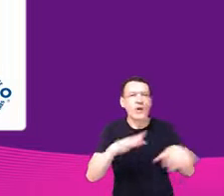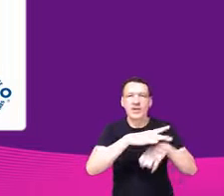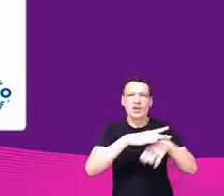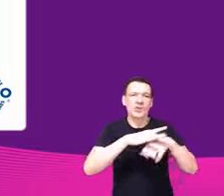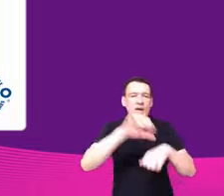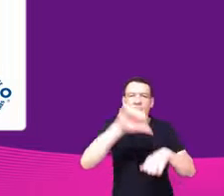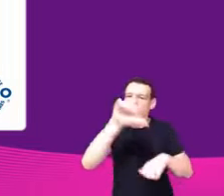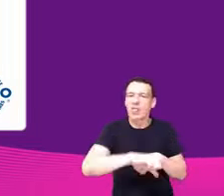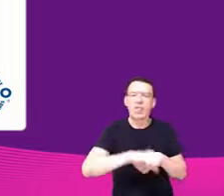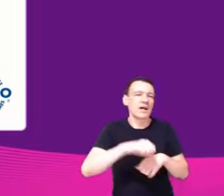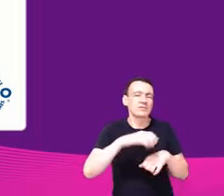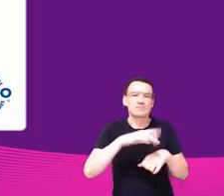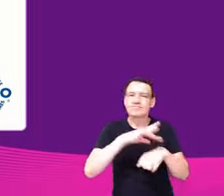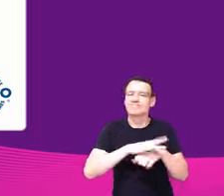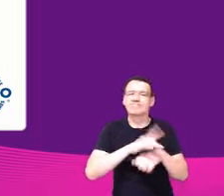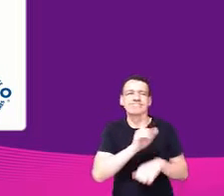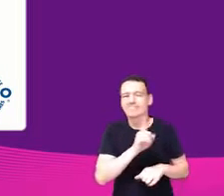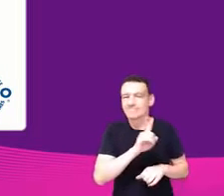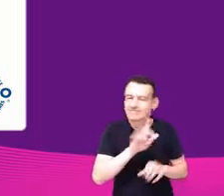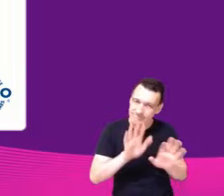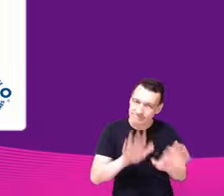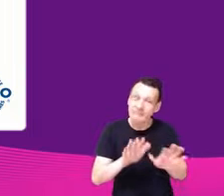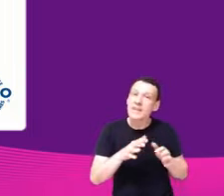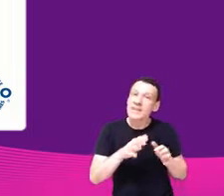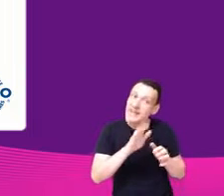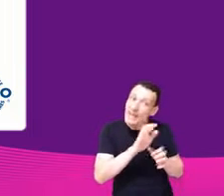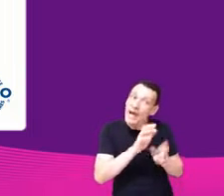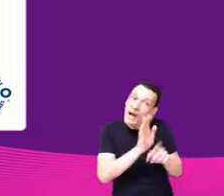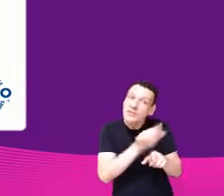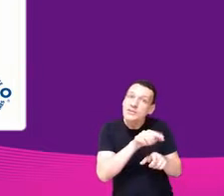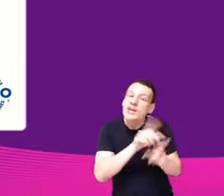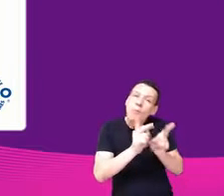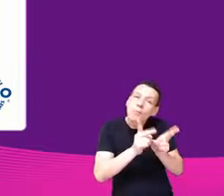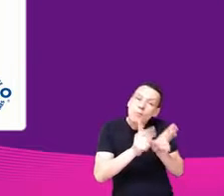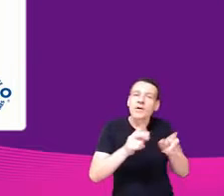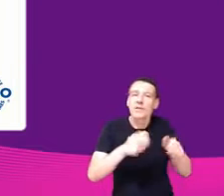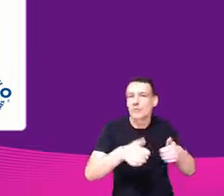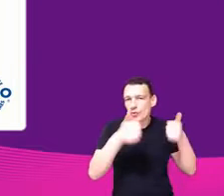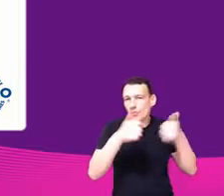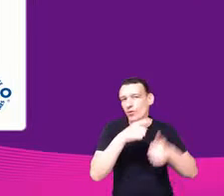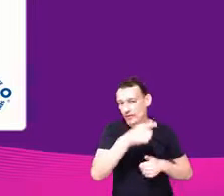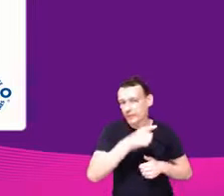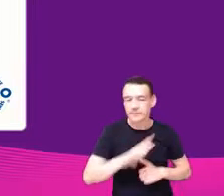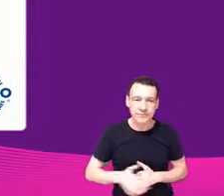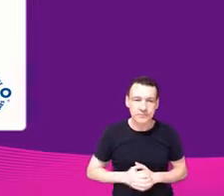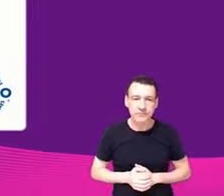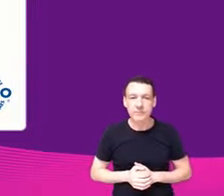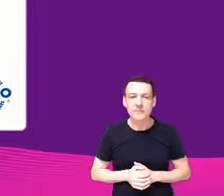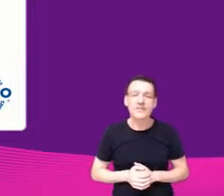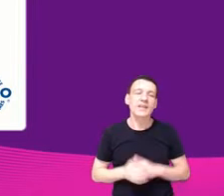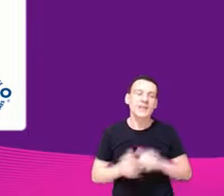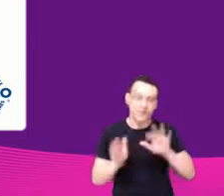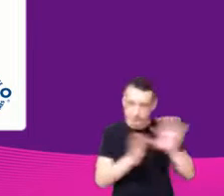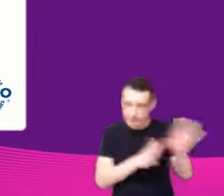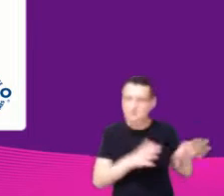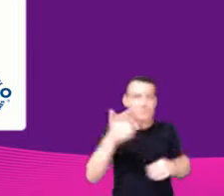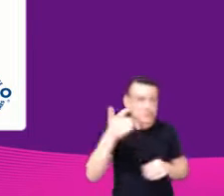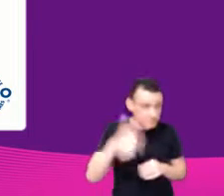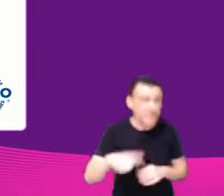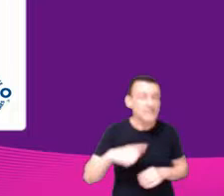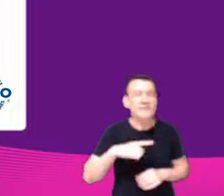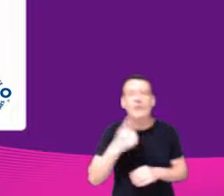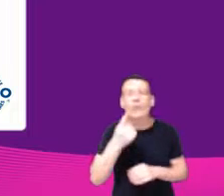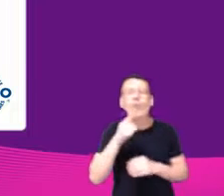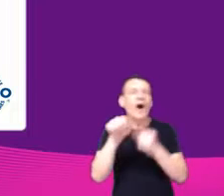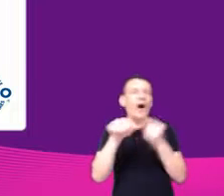um alvo, né? Um alvo, que eu acho que são coisas muito legais de você ter uma visão pragmática e estabelecer um alvo para o que você